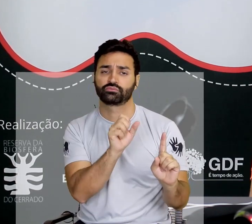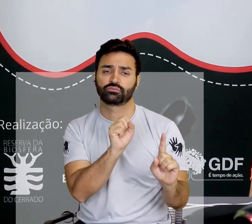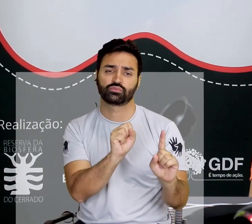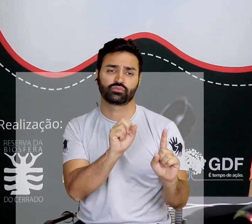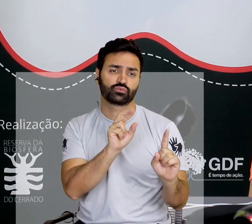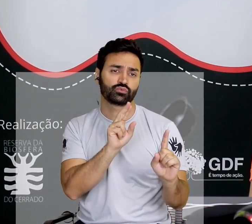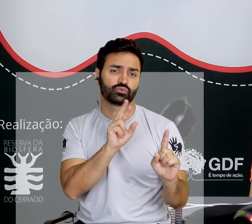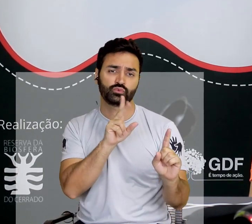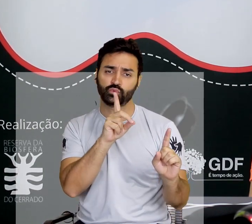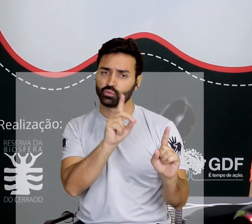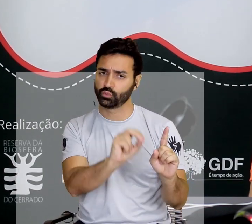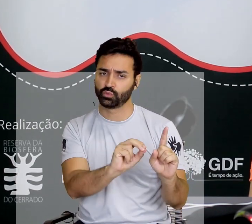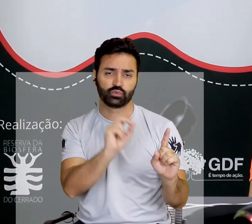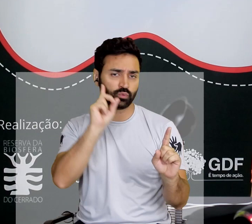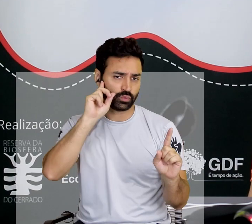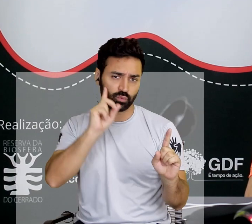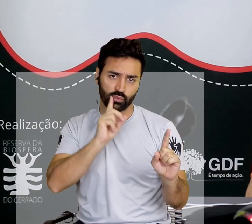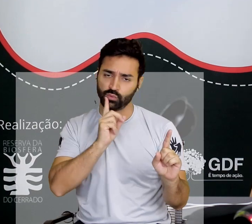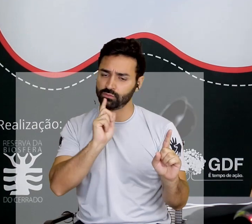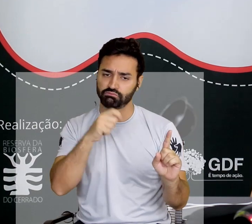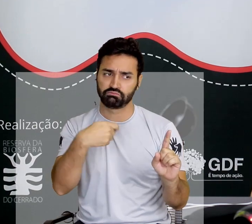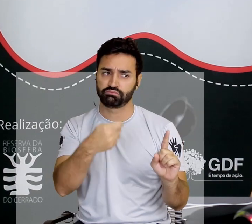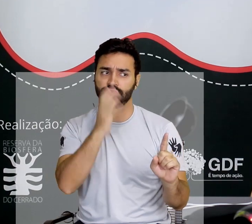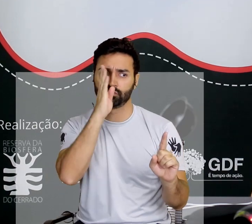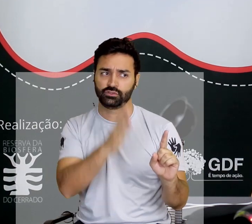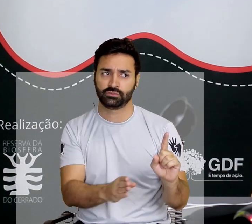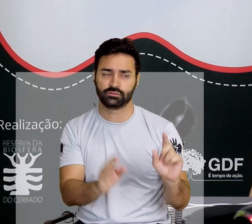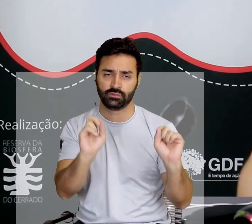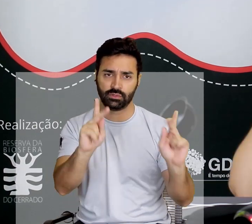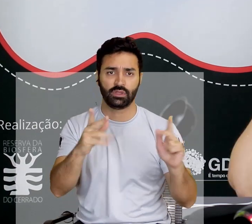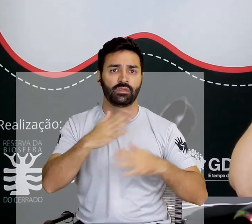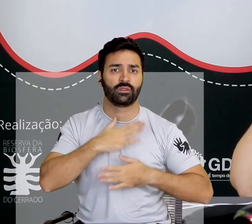surda. Ok? Tranquilo?